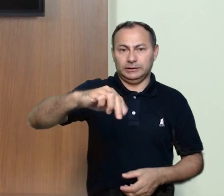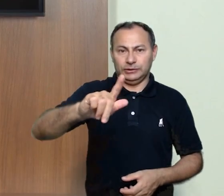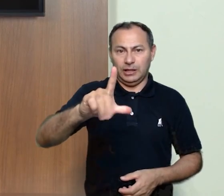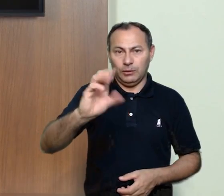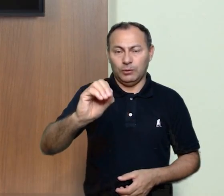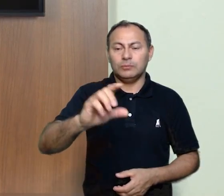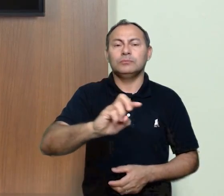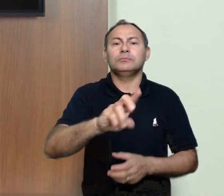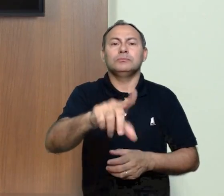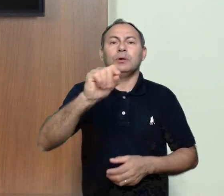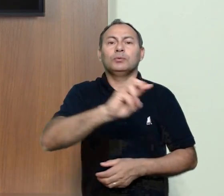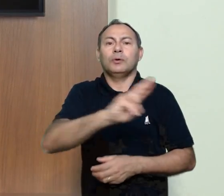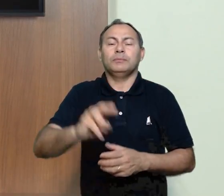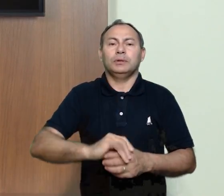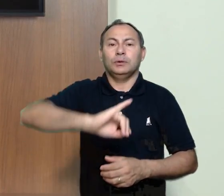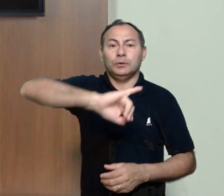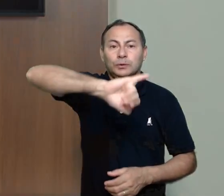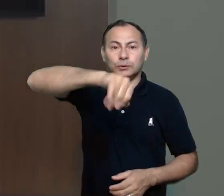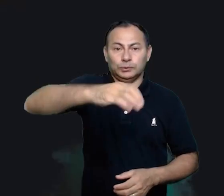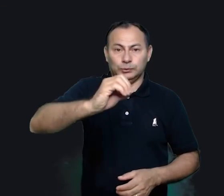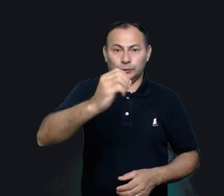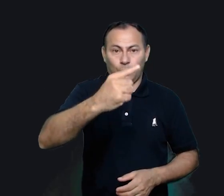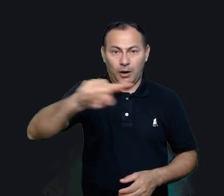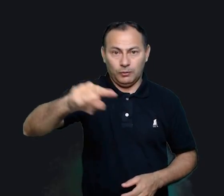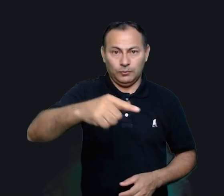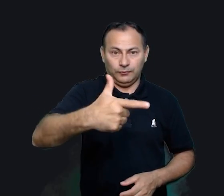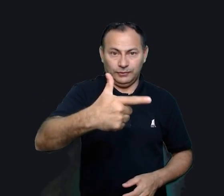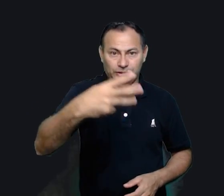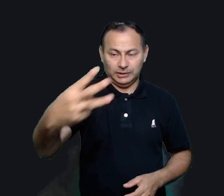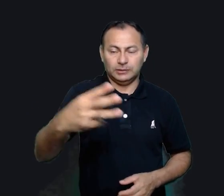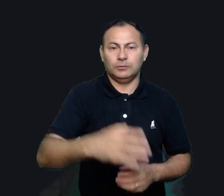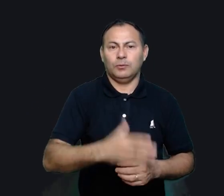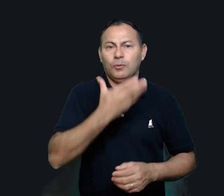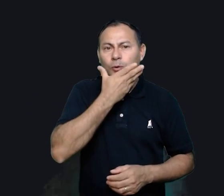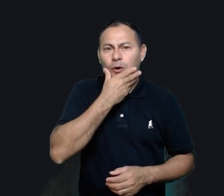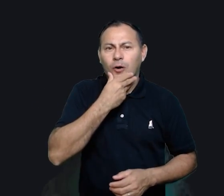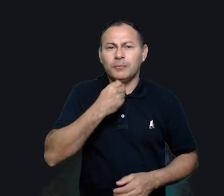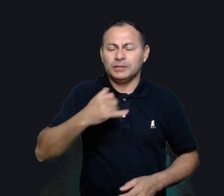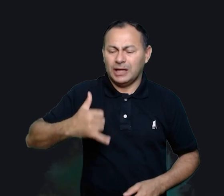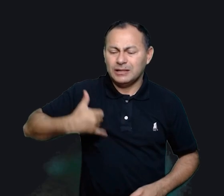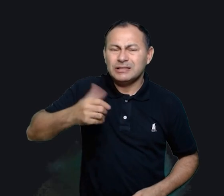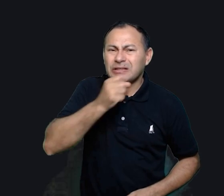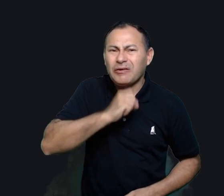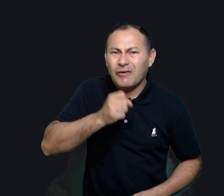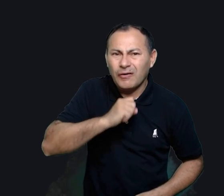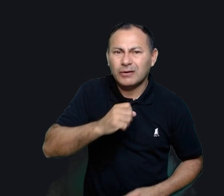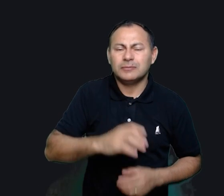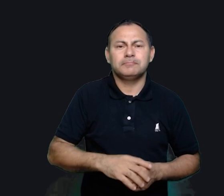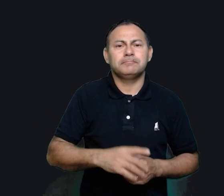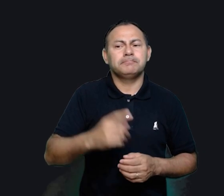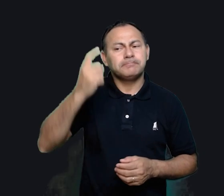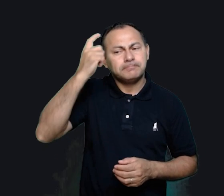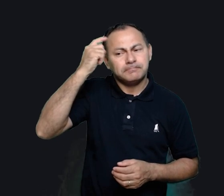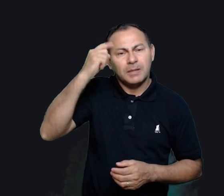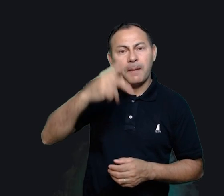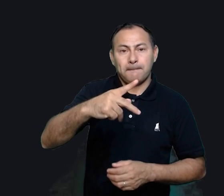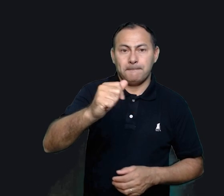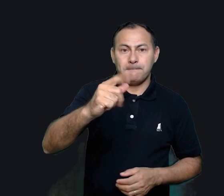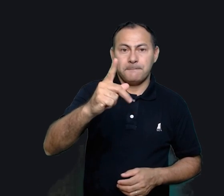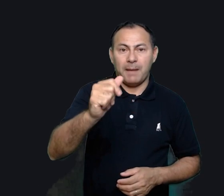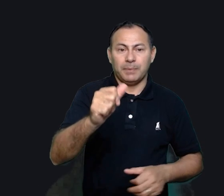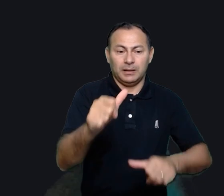que escolheu o nome de João XXIII, um homem de idade avançada, pensava que seria um papa